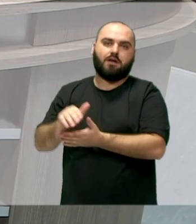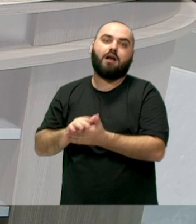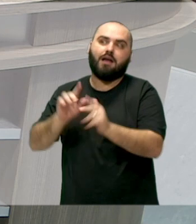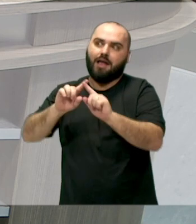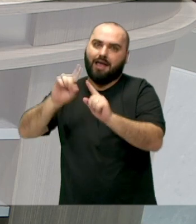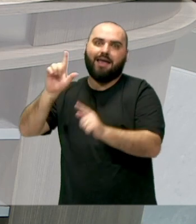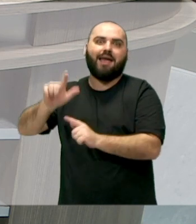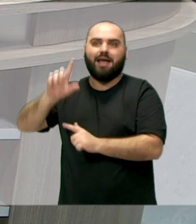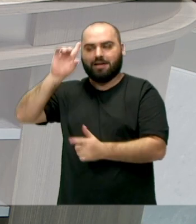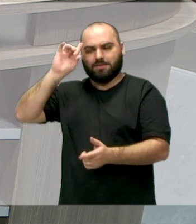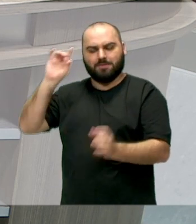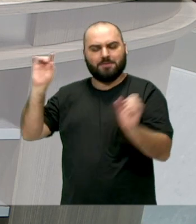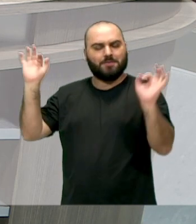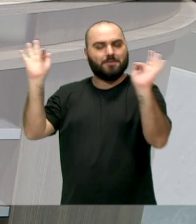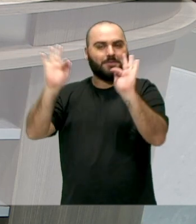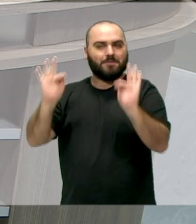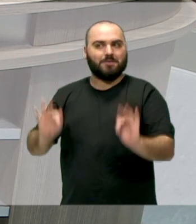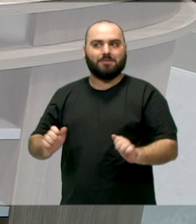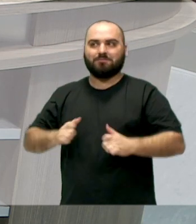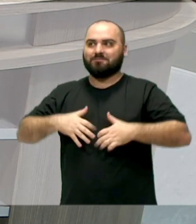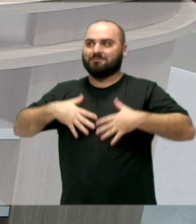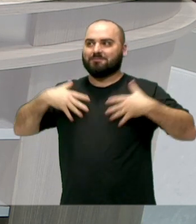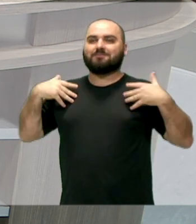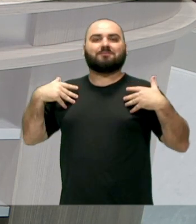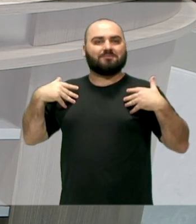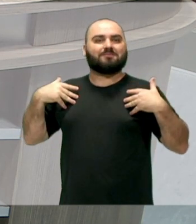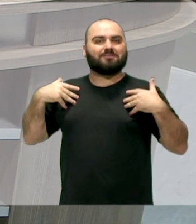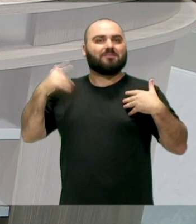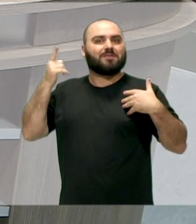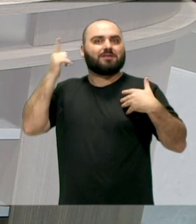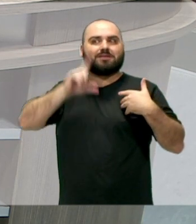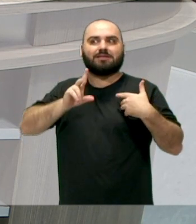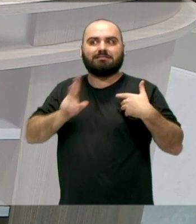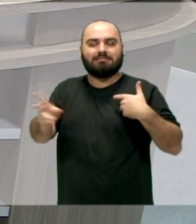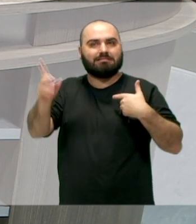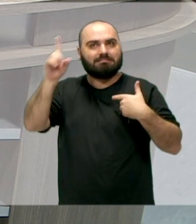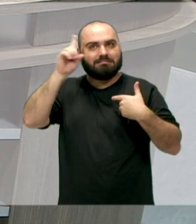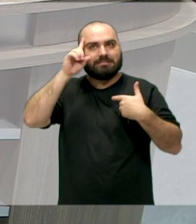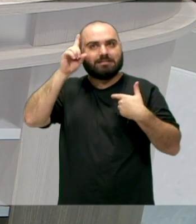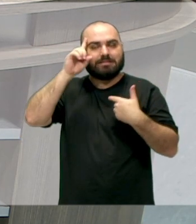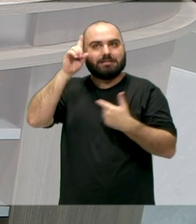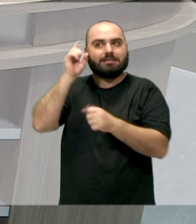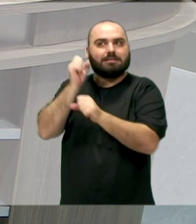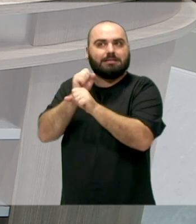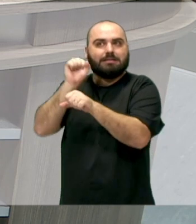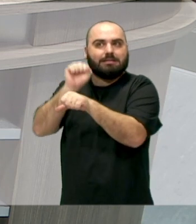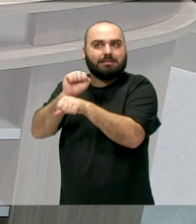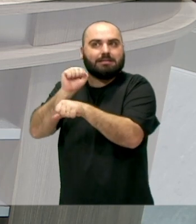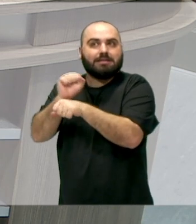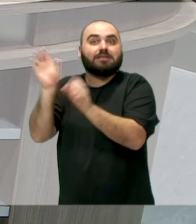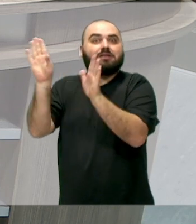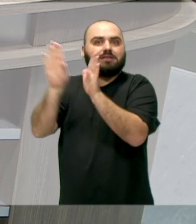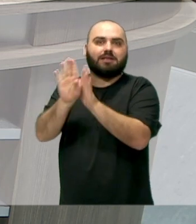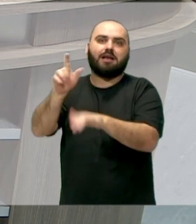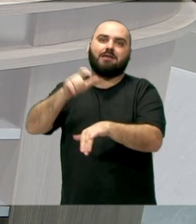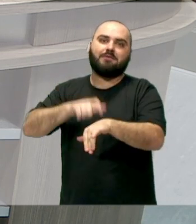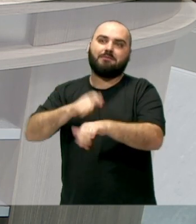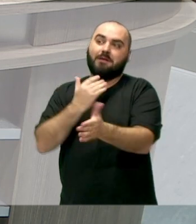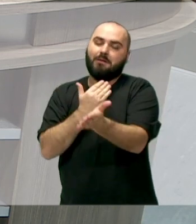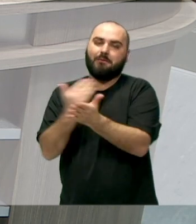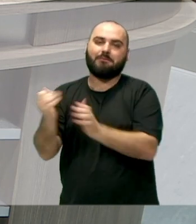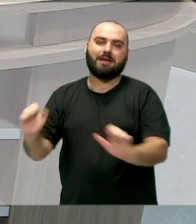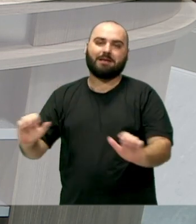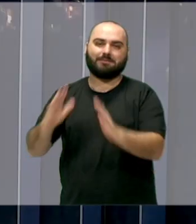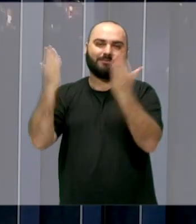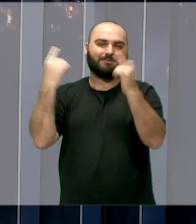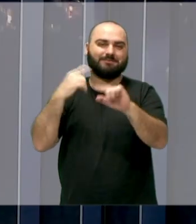desafio, né? Mas estou muito feliz e a gente está contando os dias aí para chegar à 24ª edição do festival. E